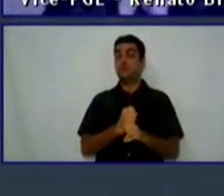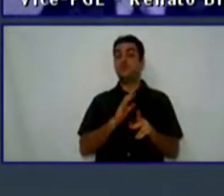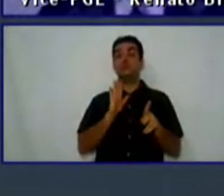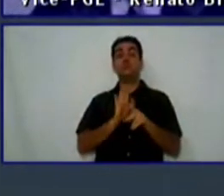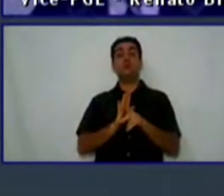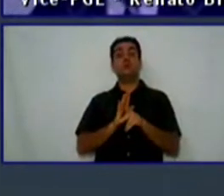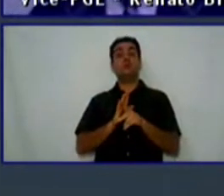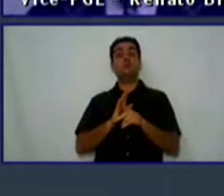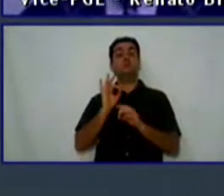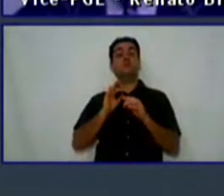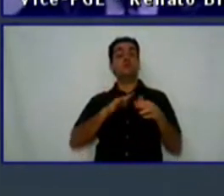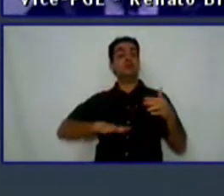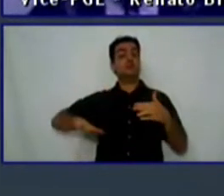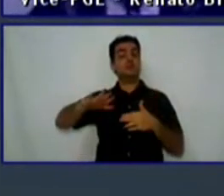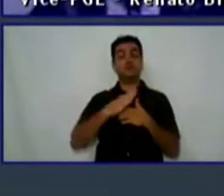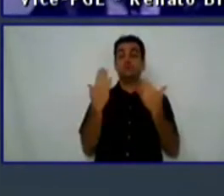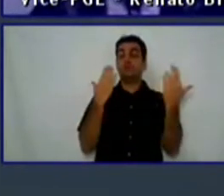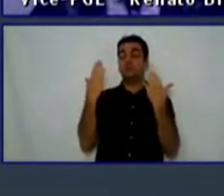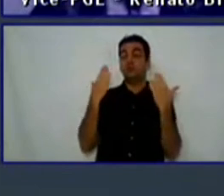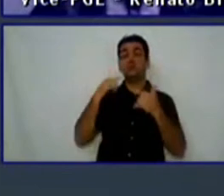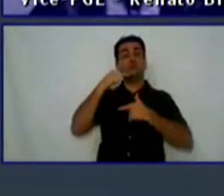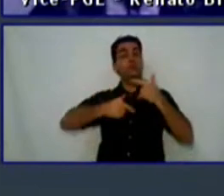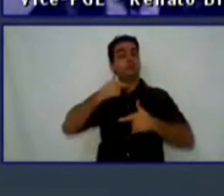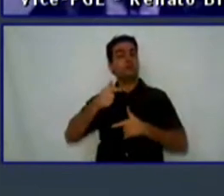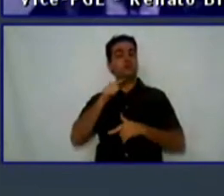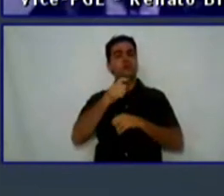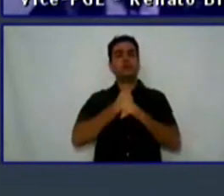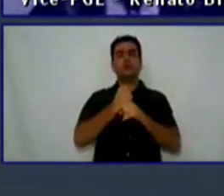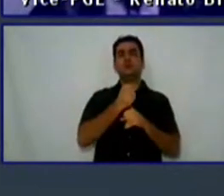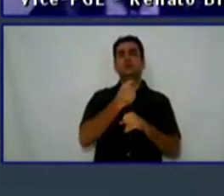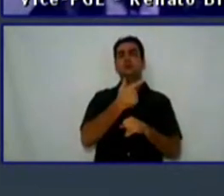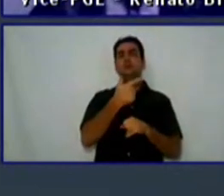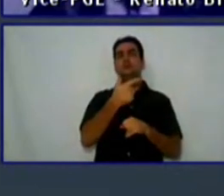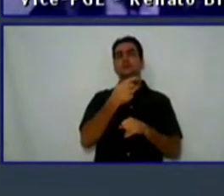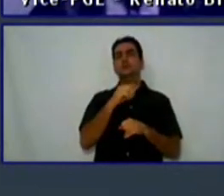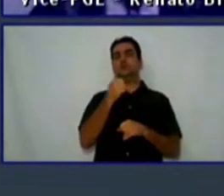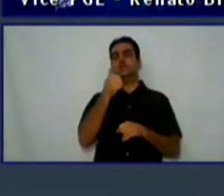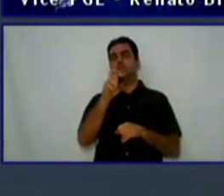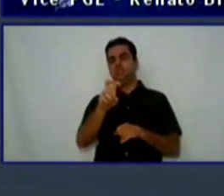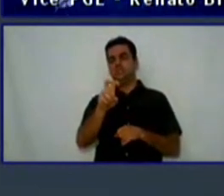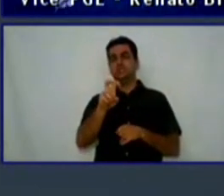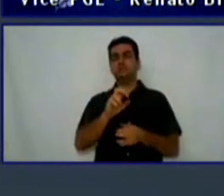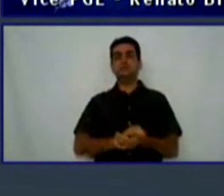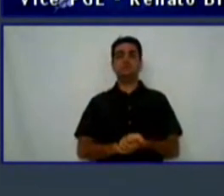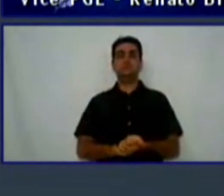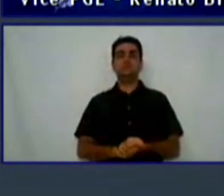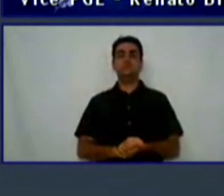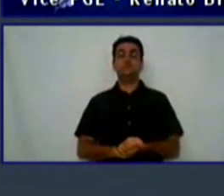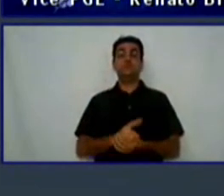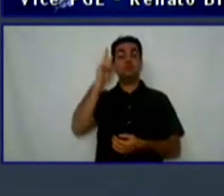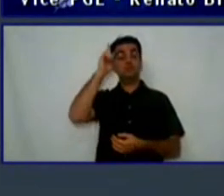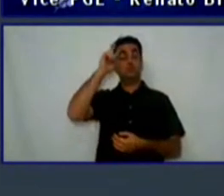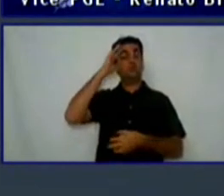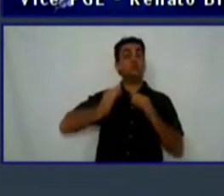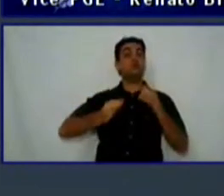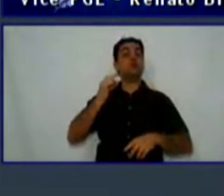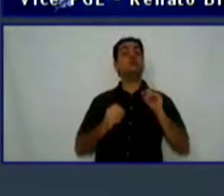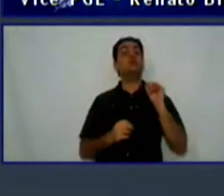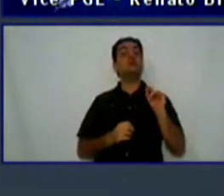partidário nacional relativa ao exercício de 2015. O histórico do julgamento é o